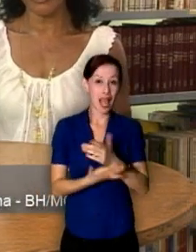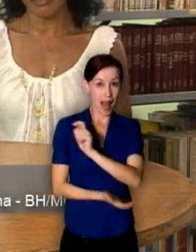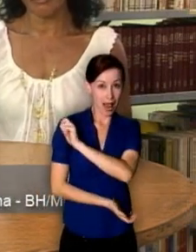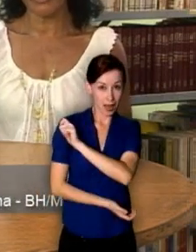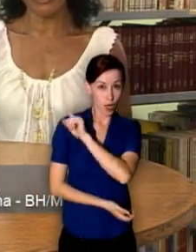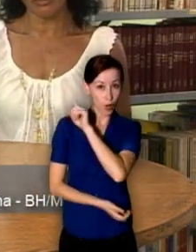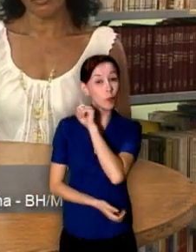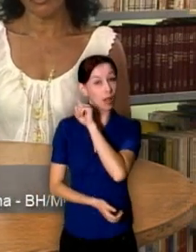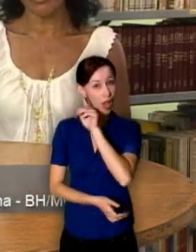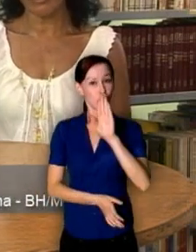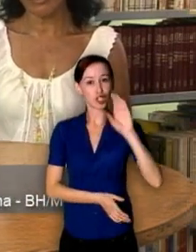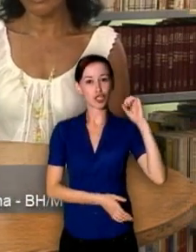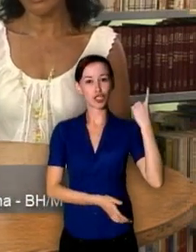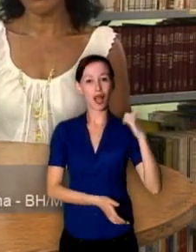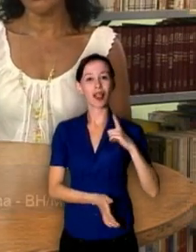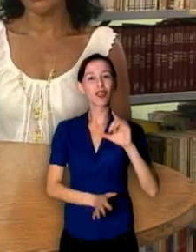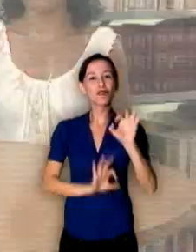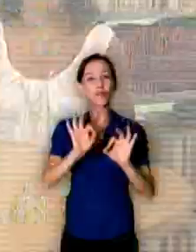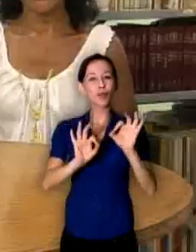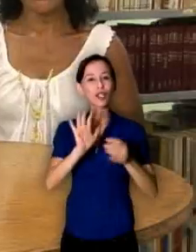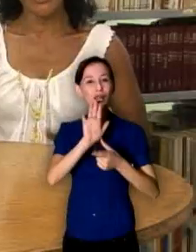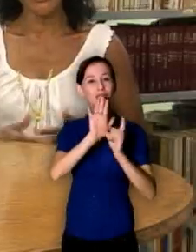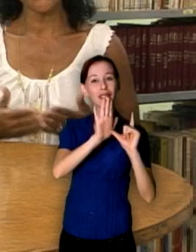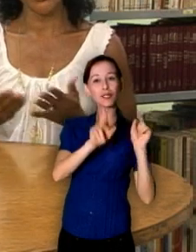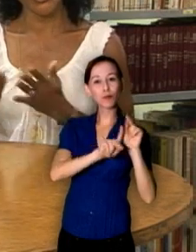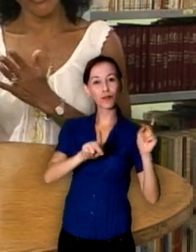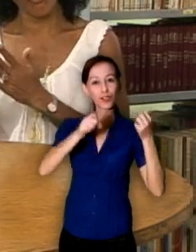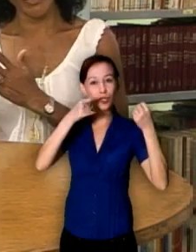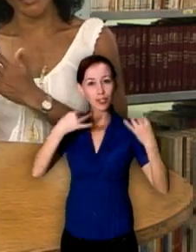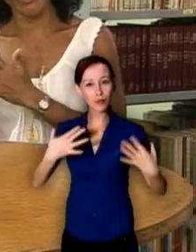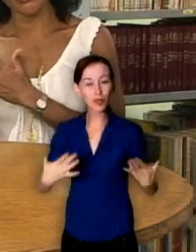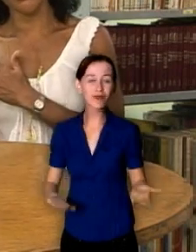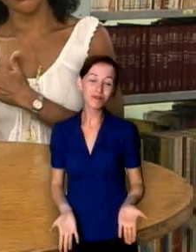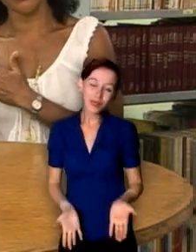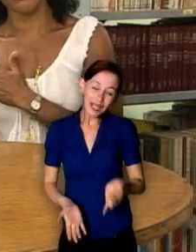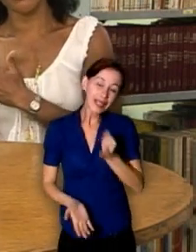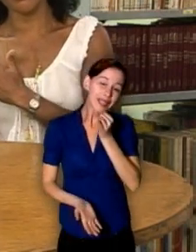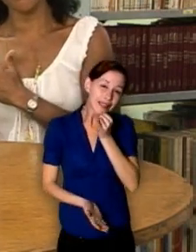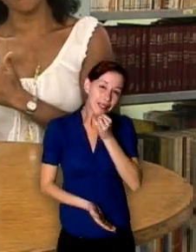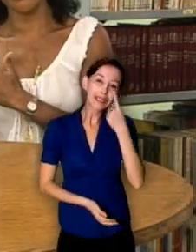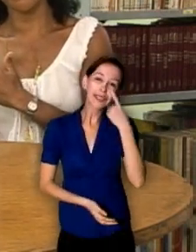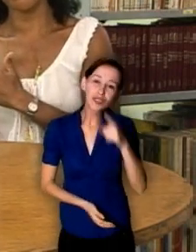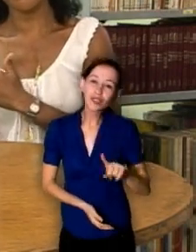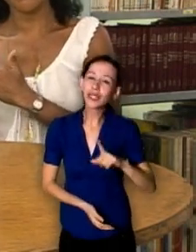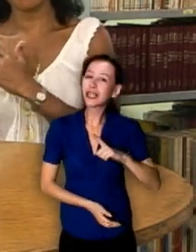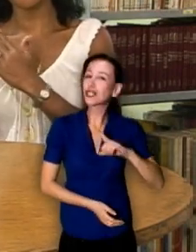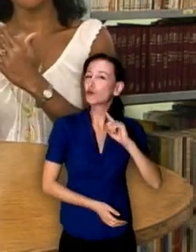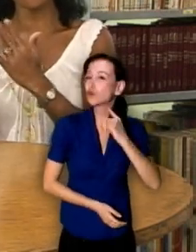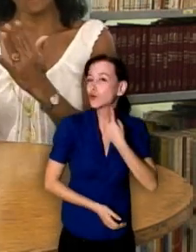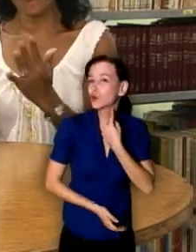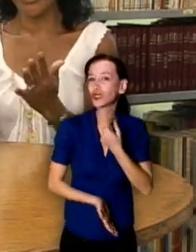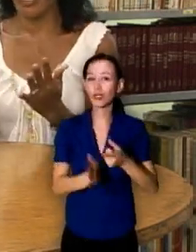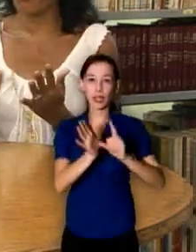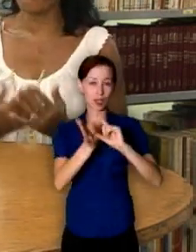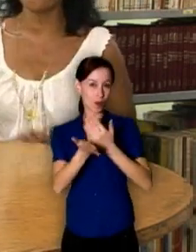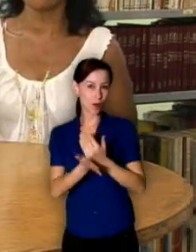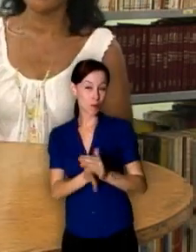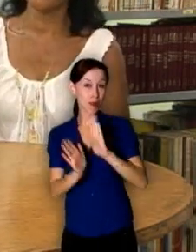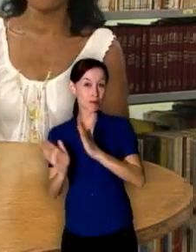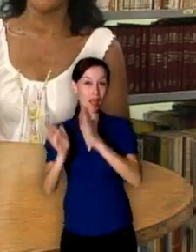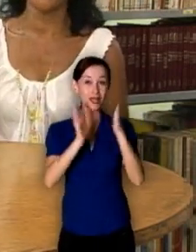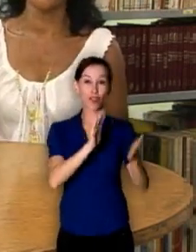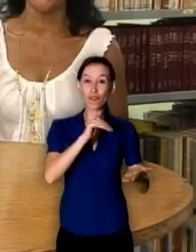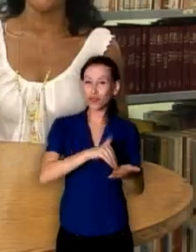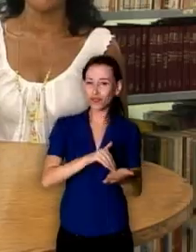alunas que participou nesse projeto. Triste a gente ver aquela sujeira no começo, mas aí no final foi